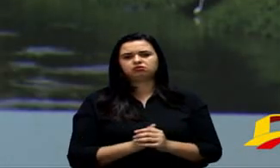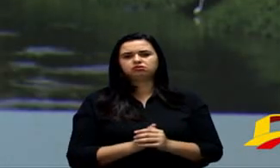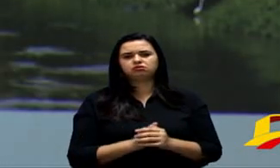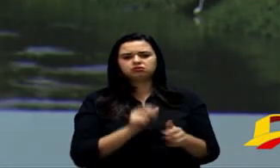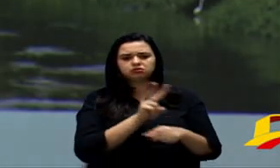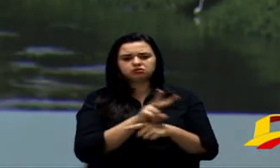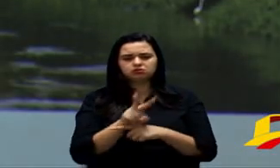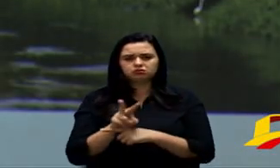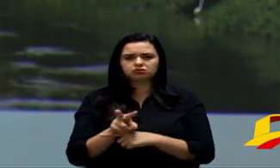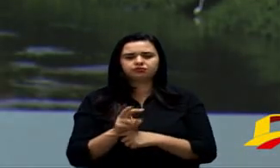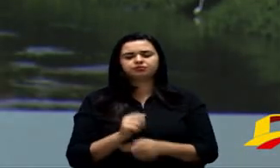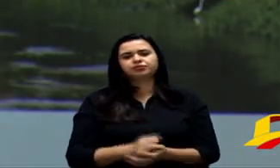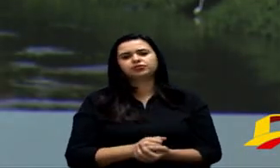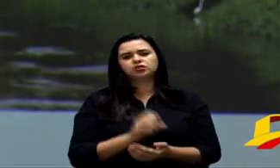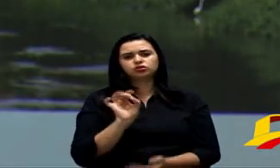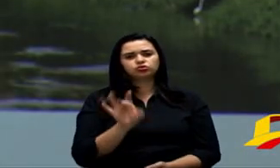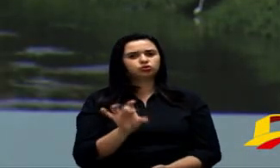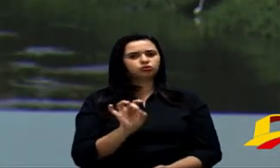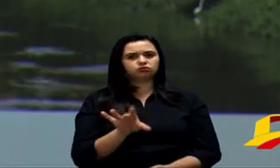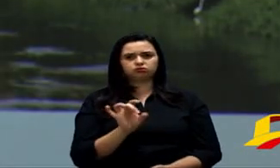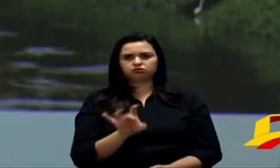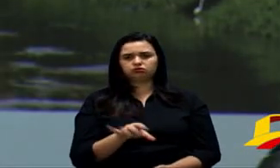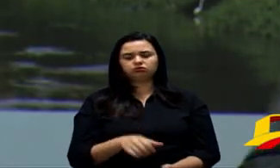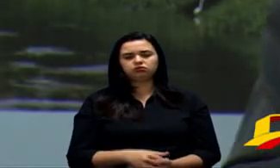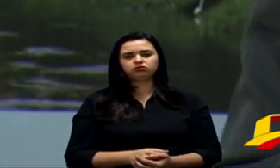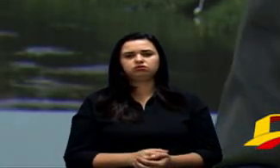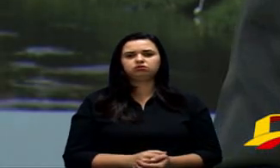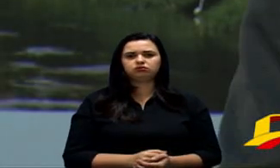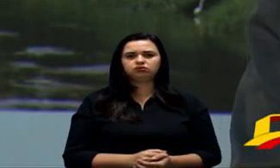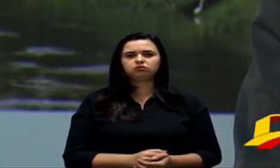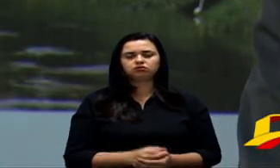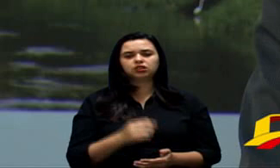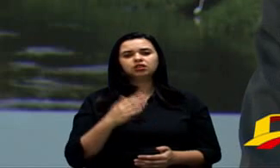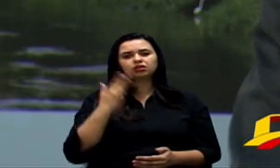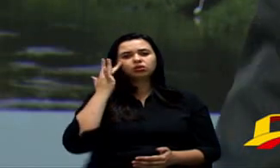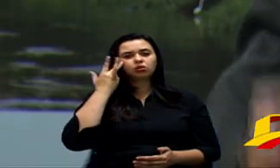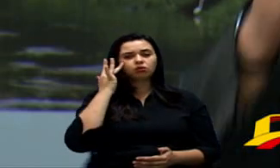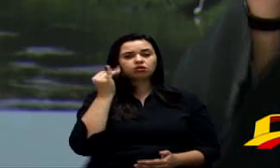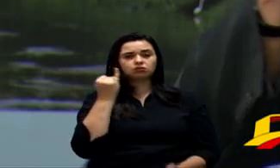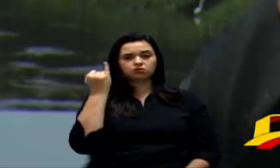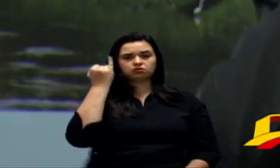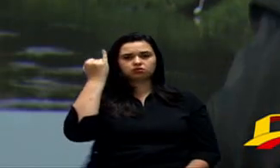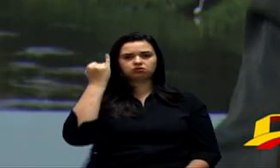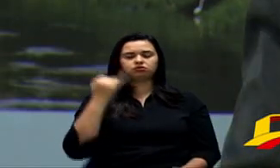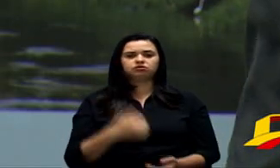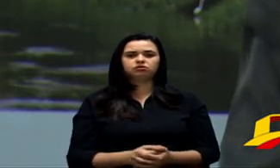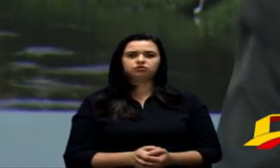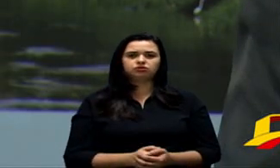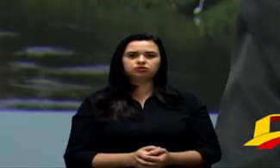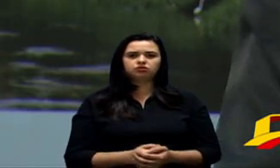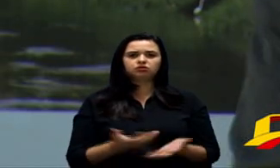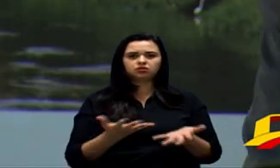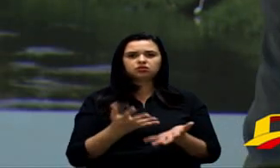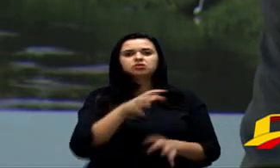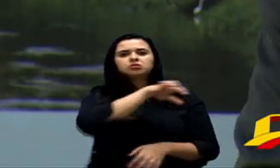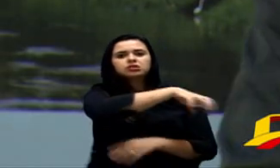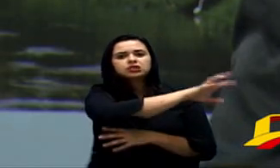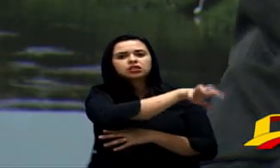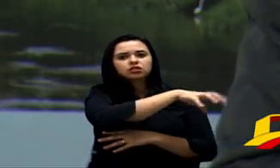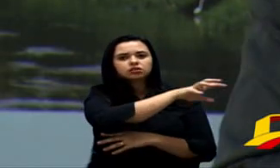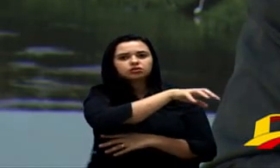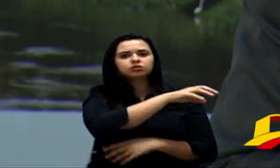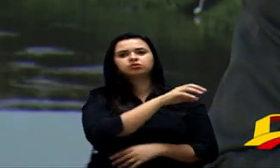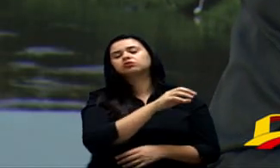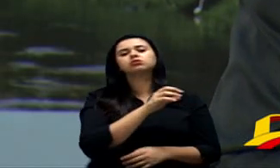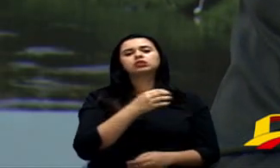extinção. Então, eu acho que isso é importante. Em relação ao caso do Sandro,